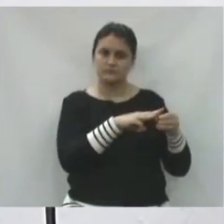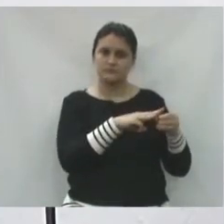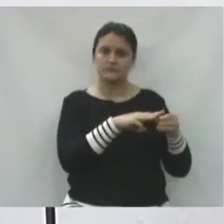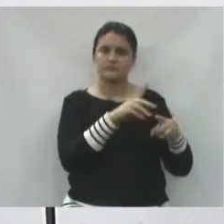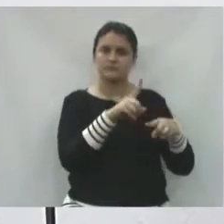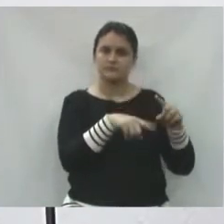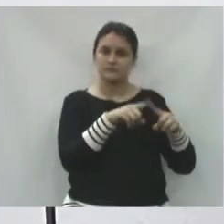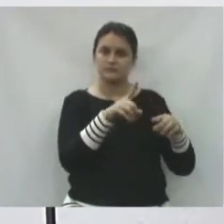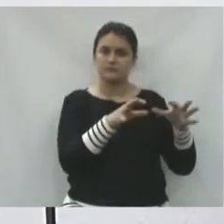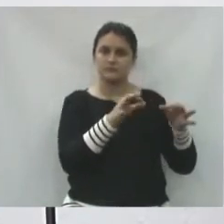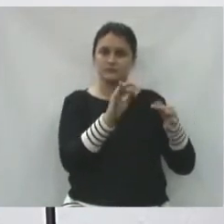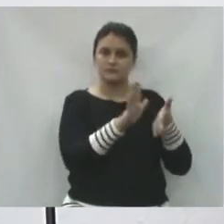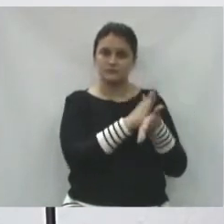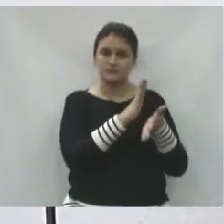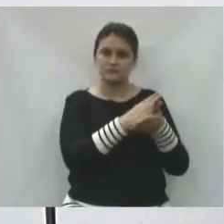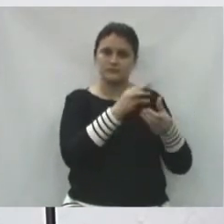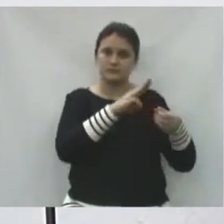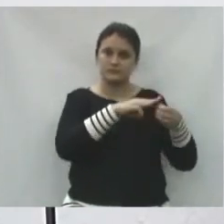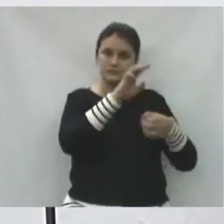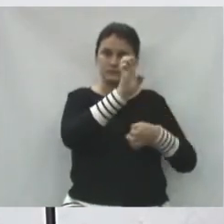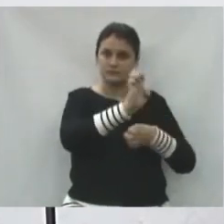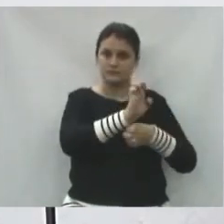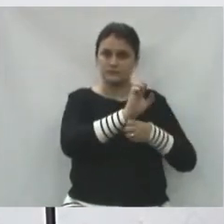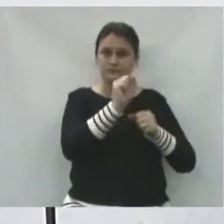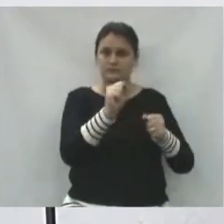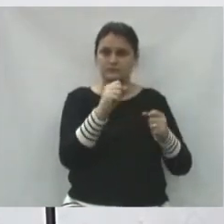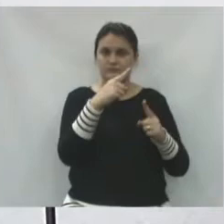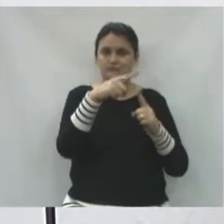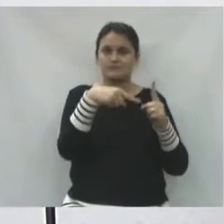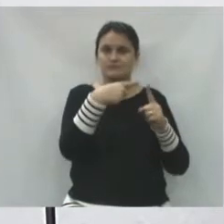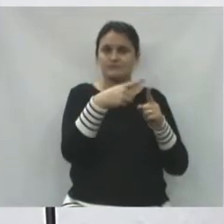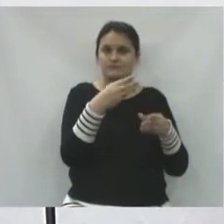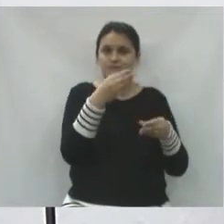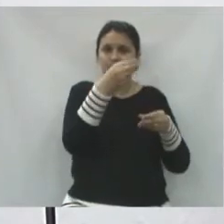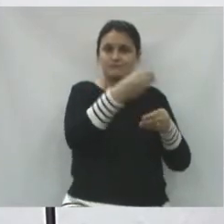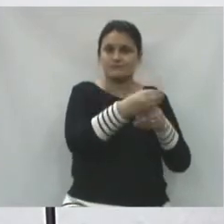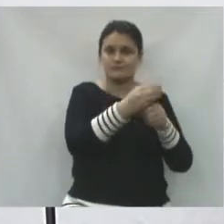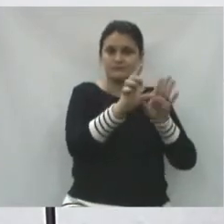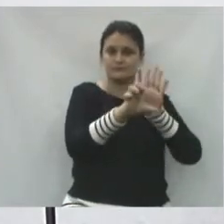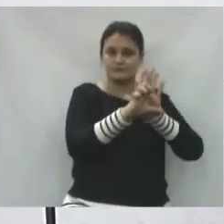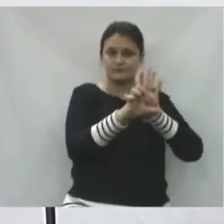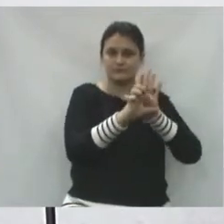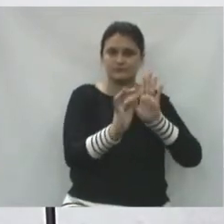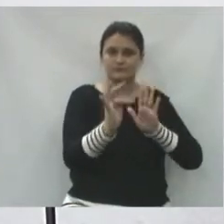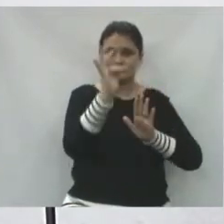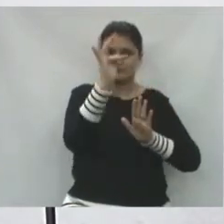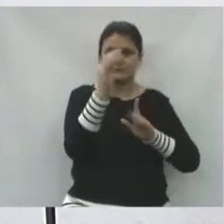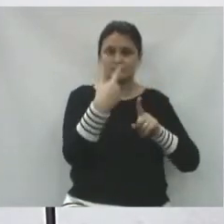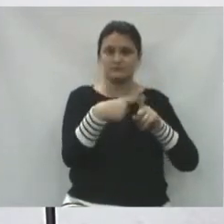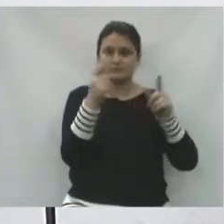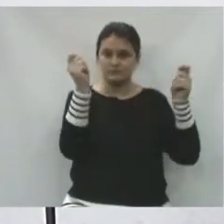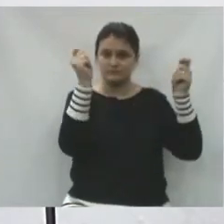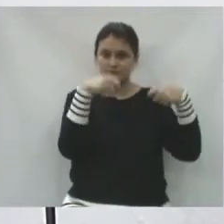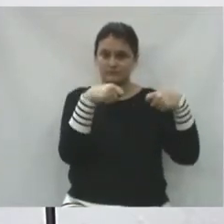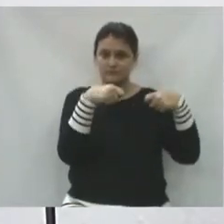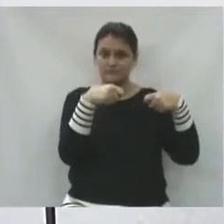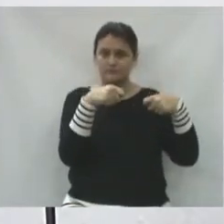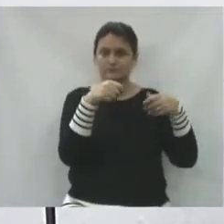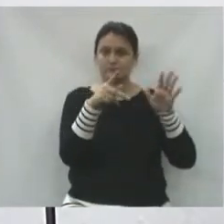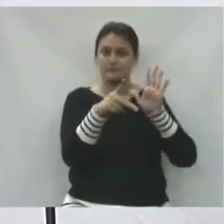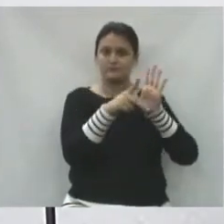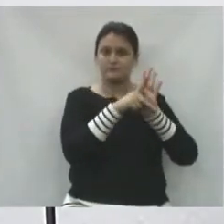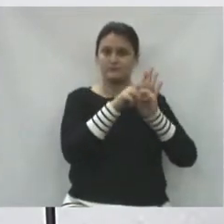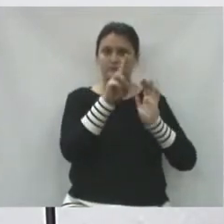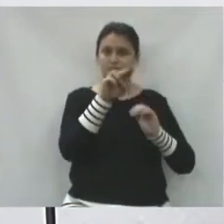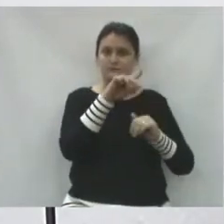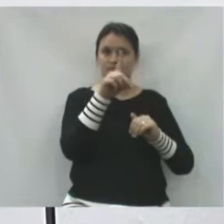matéria orçamentária, os municípios e estados podem suplementar a legislação federal, por tratar-se de matéria de competência concorrente da